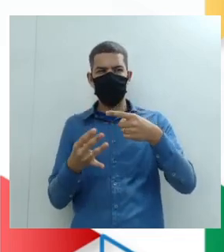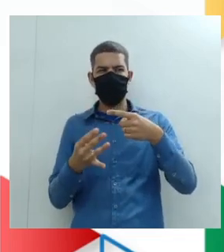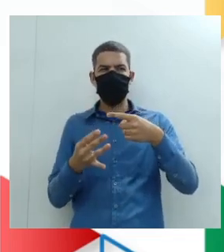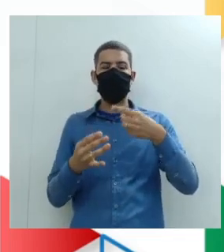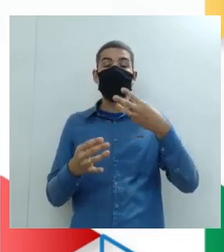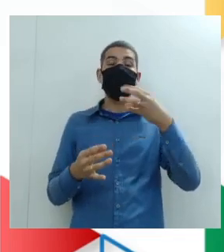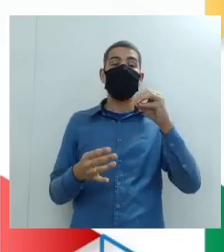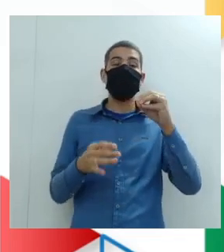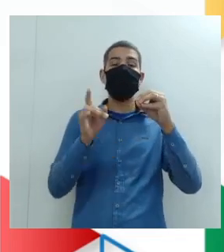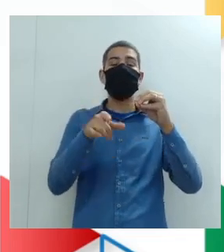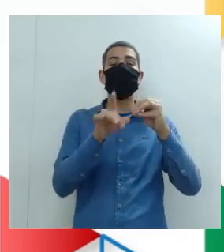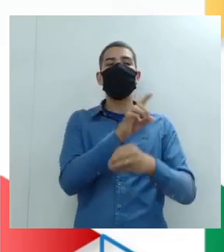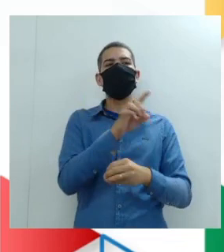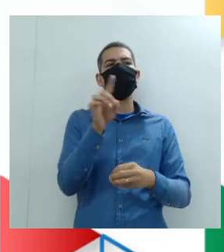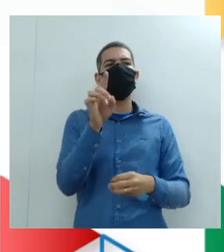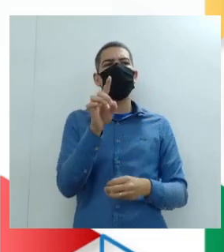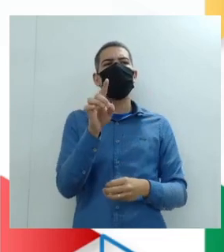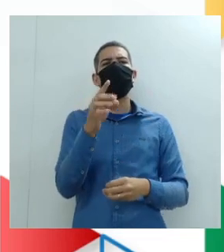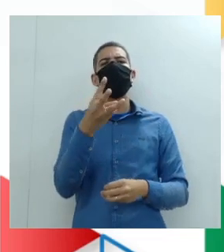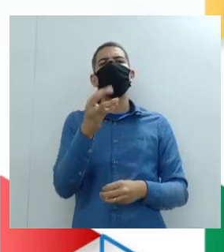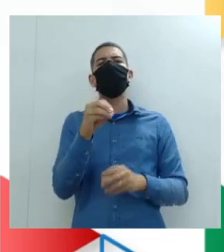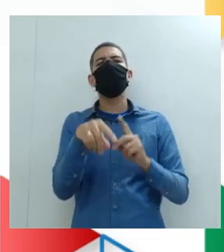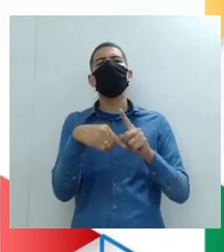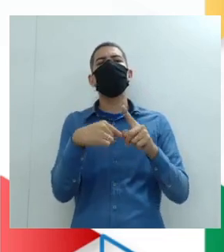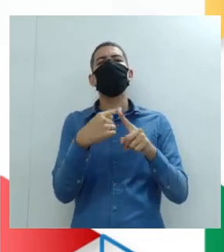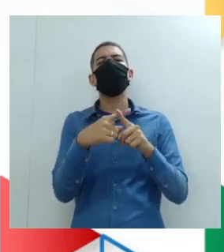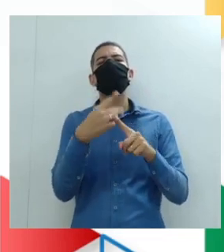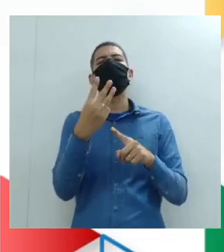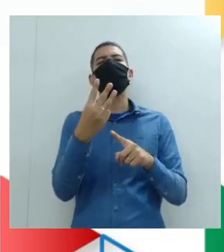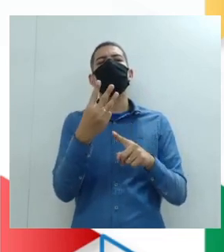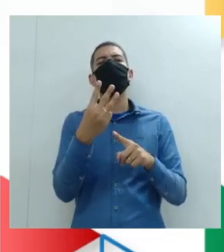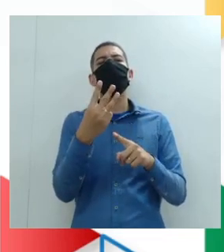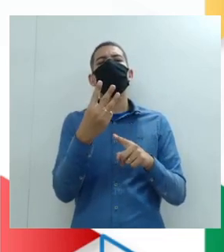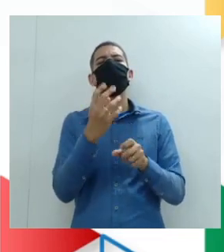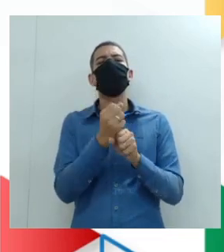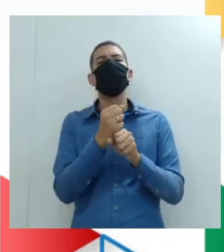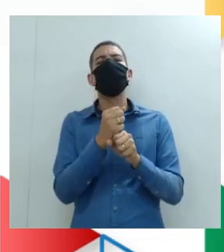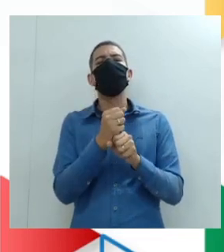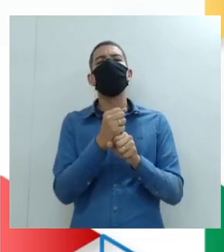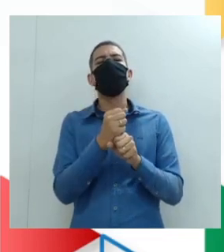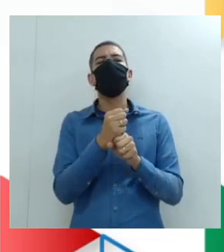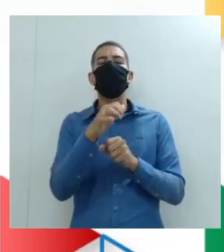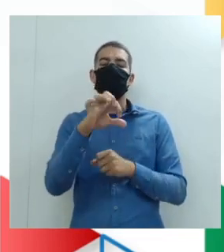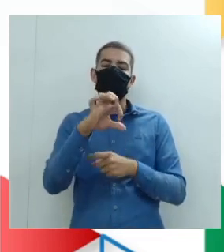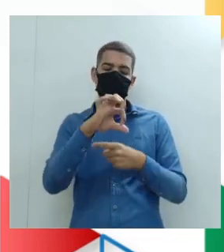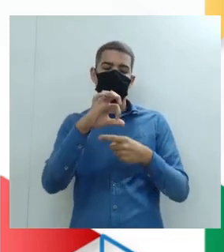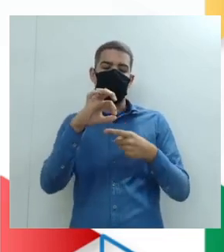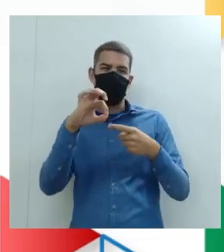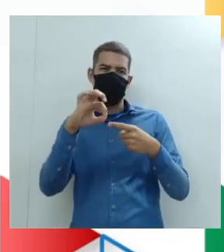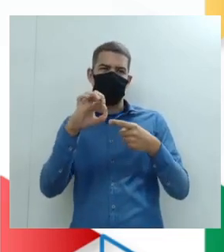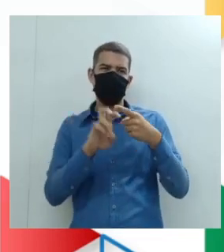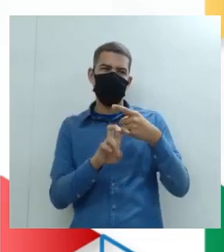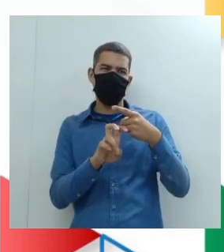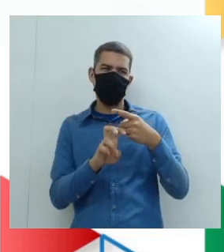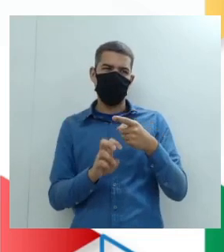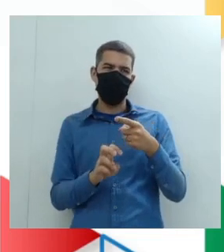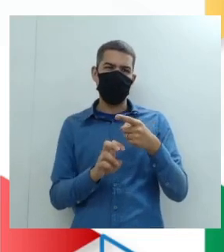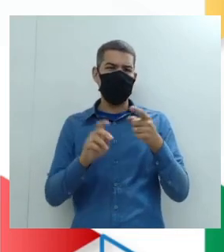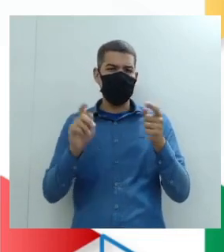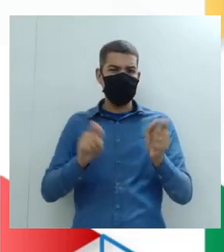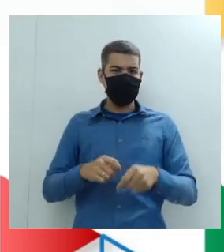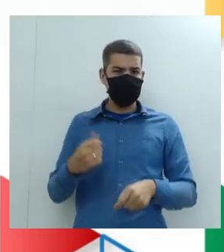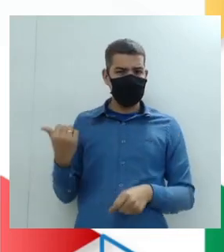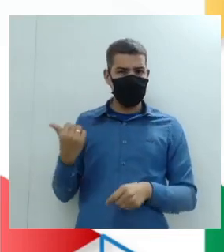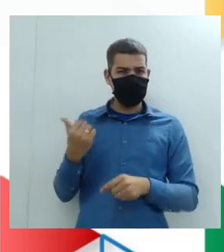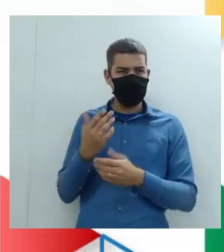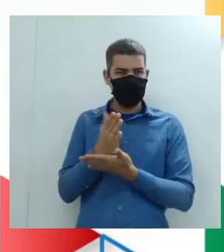30 vezes 3. Quanto é 30 vezes 3? Exatamente. 90 dividido por 5. Dá para dividir 90